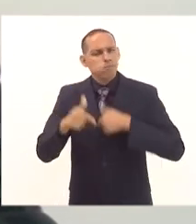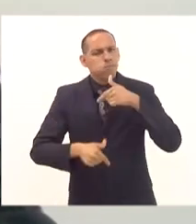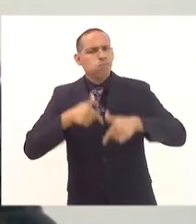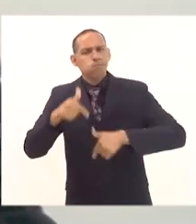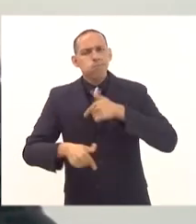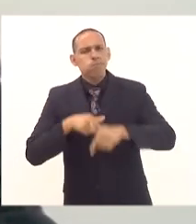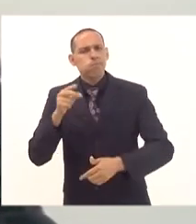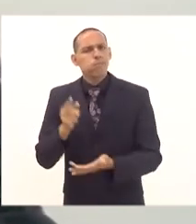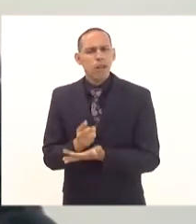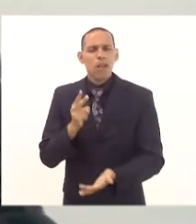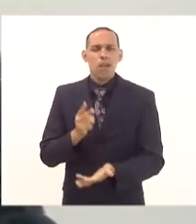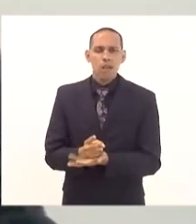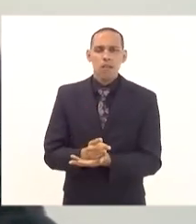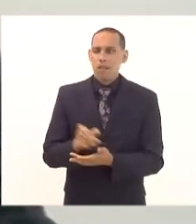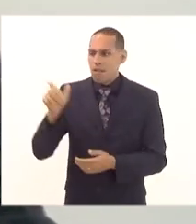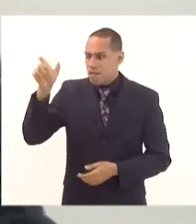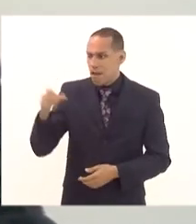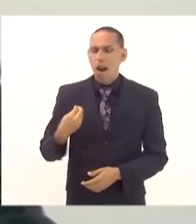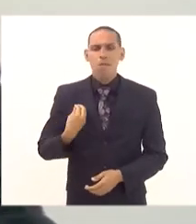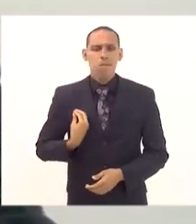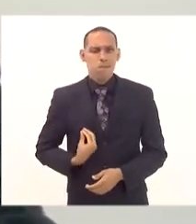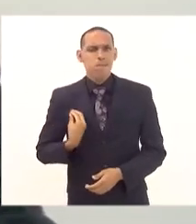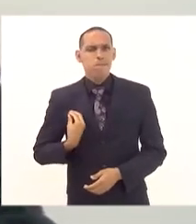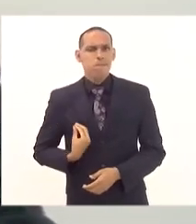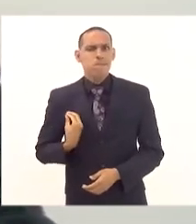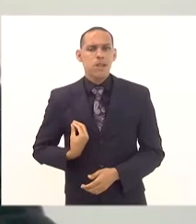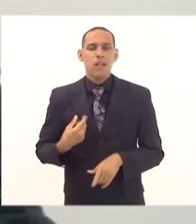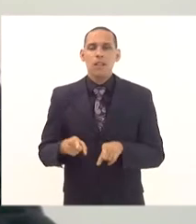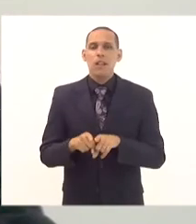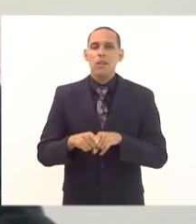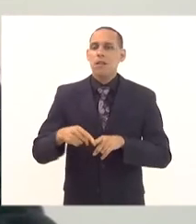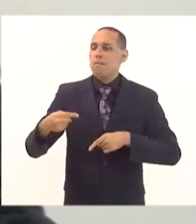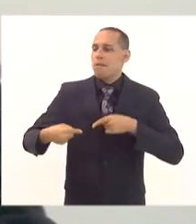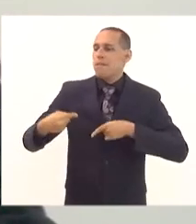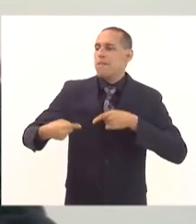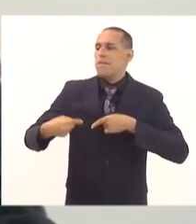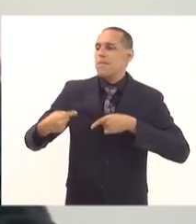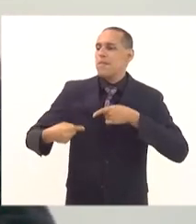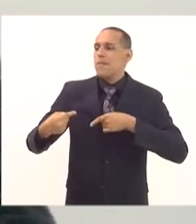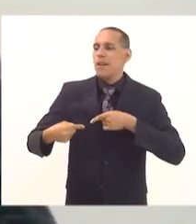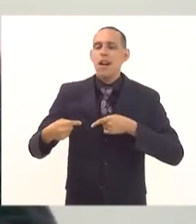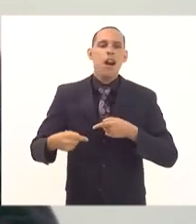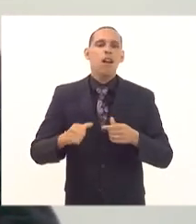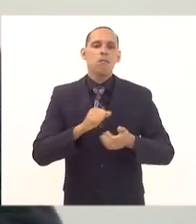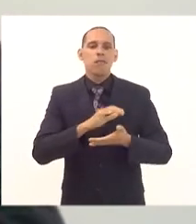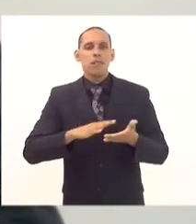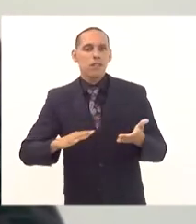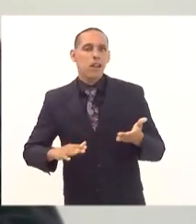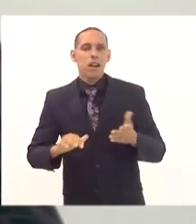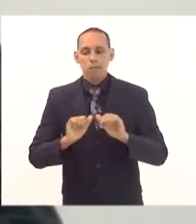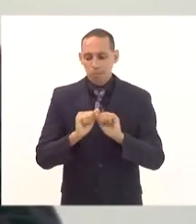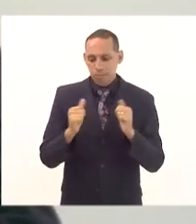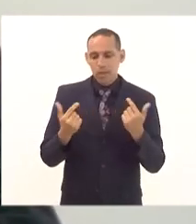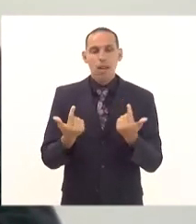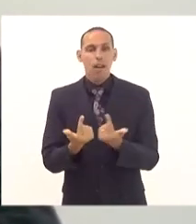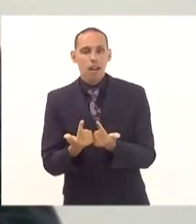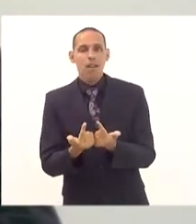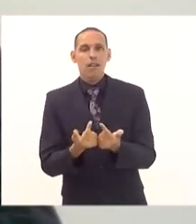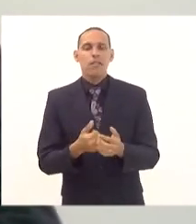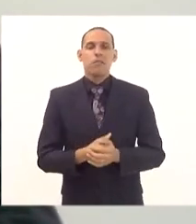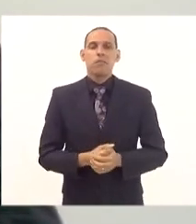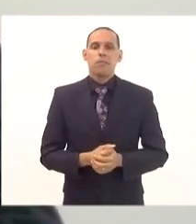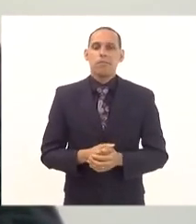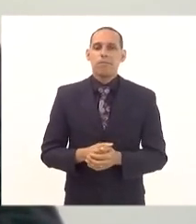muito participante e mantém-se sempre diálogo com as atividades da Assembleia Legislativa no tratamento da condição de trabalho e legislação social